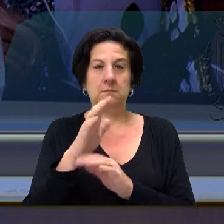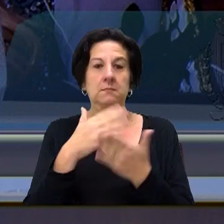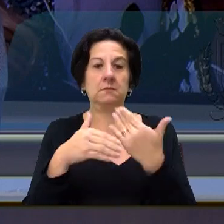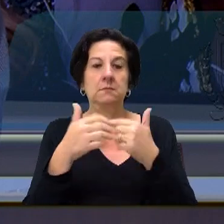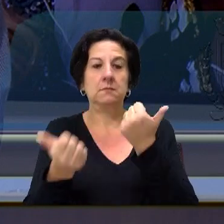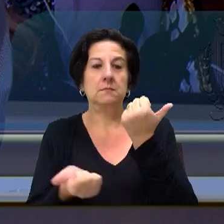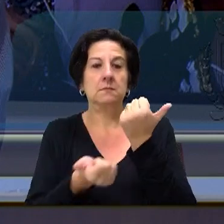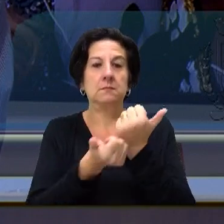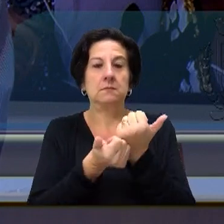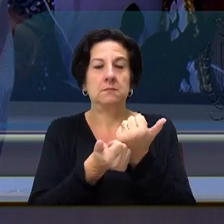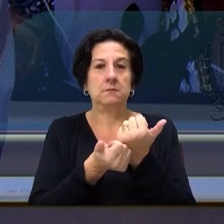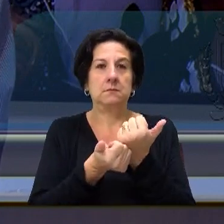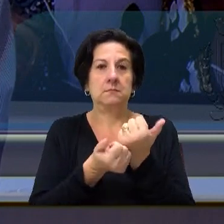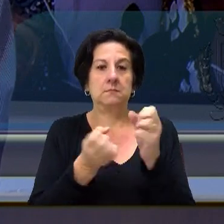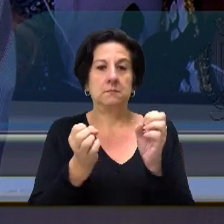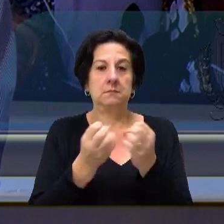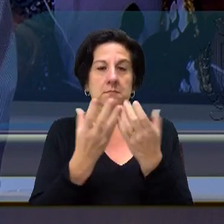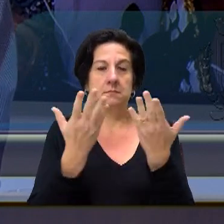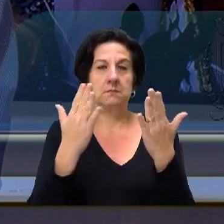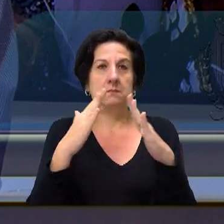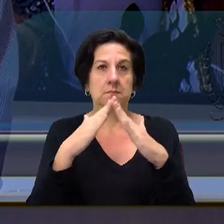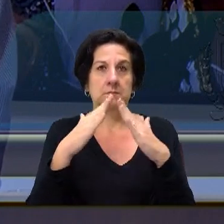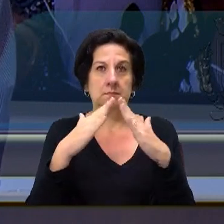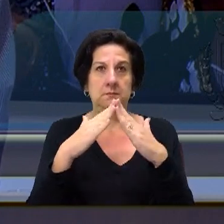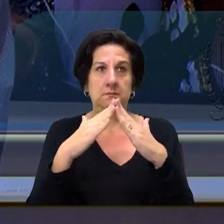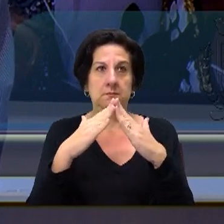assessores da casa,